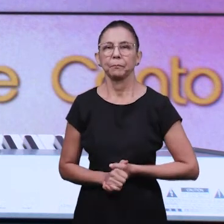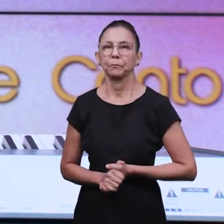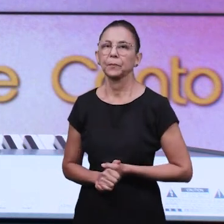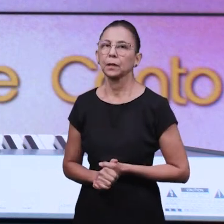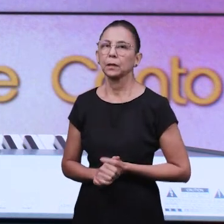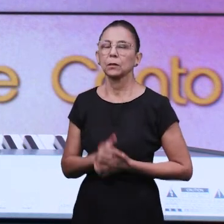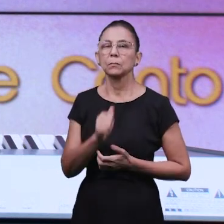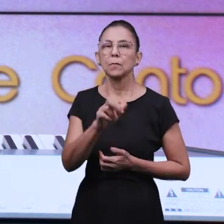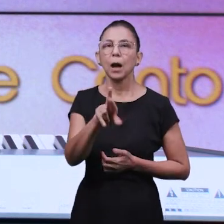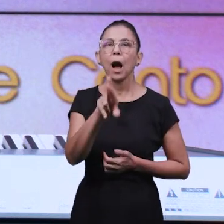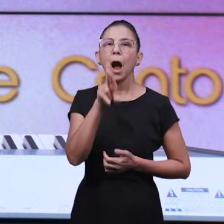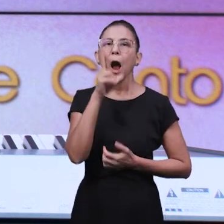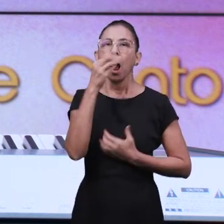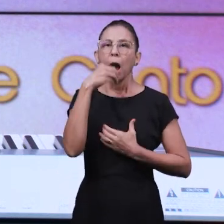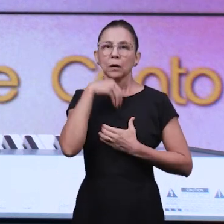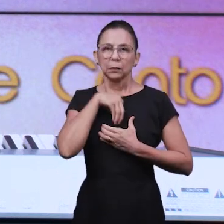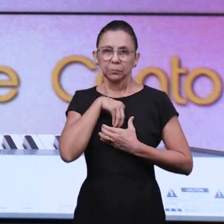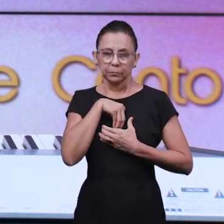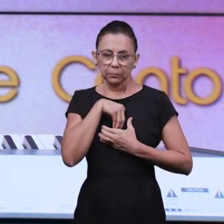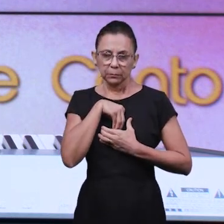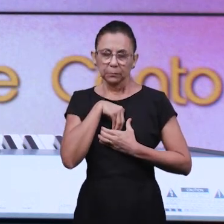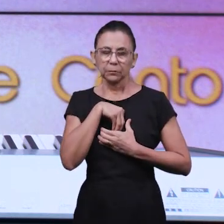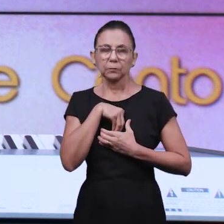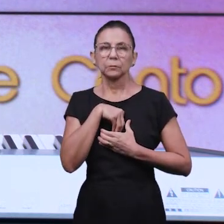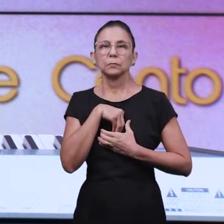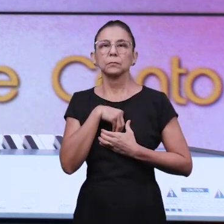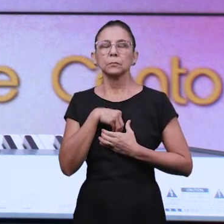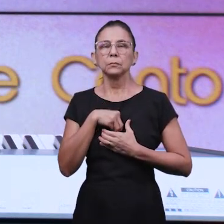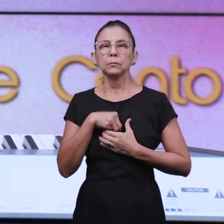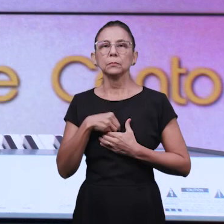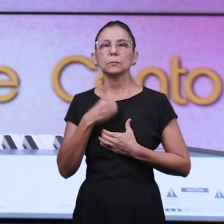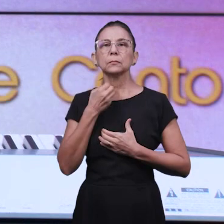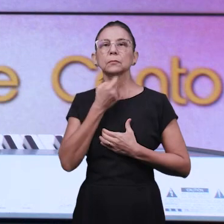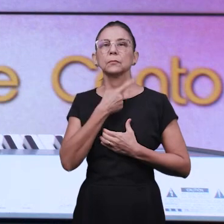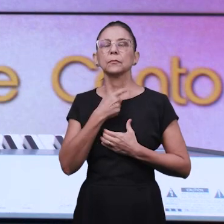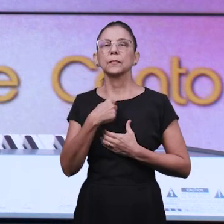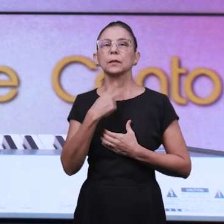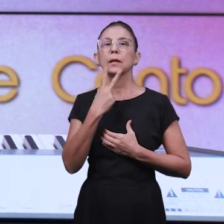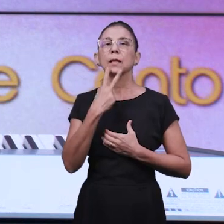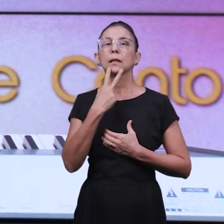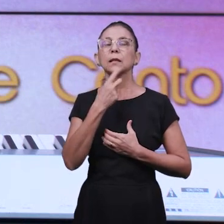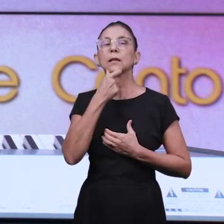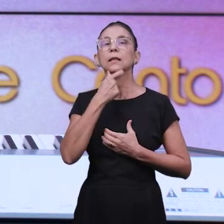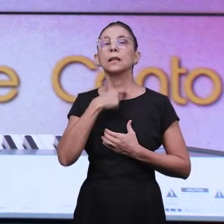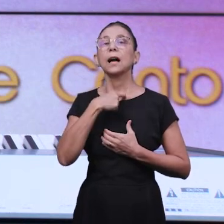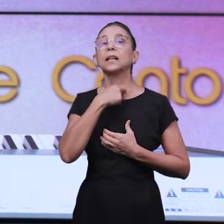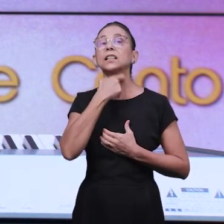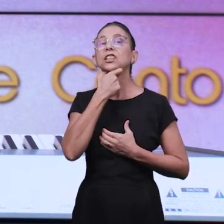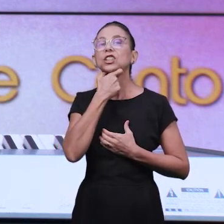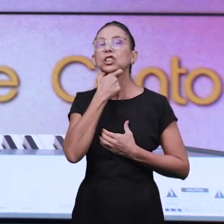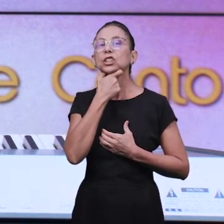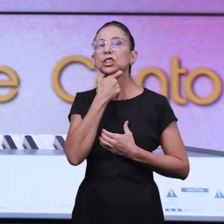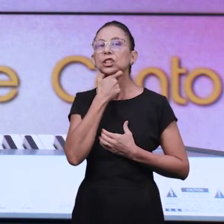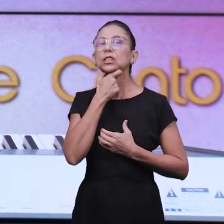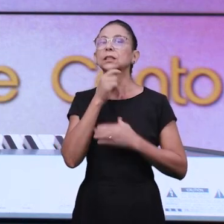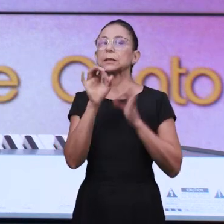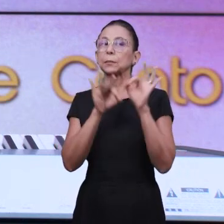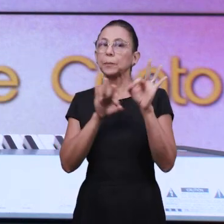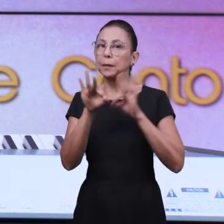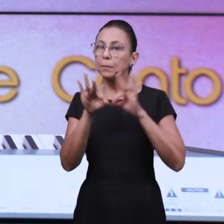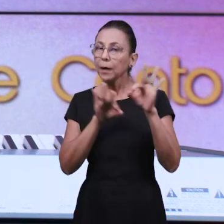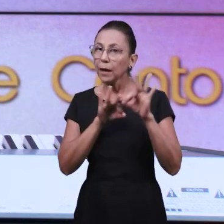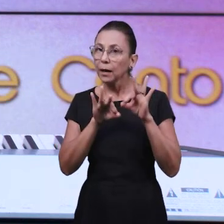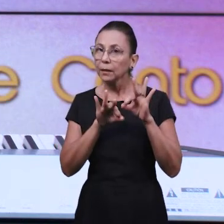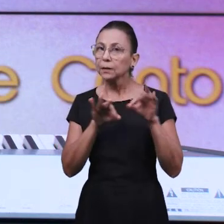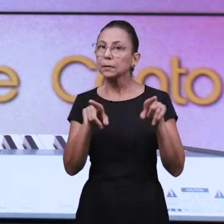Quando a gente inspira, a musculatura laríngea também já vai se posicionar para aquilo que